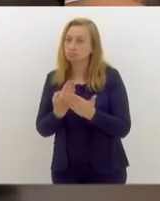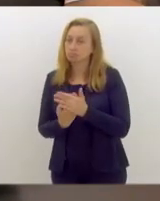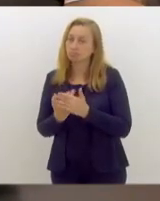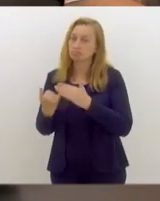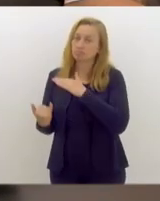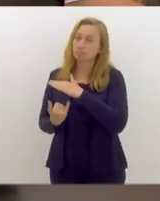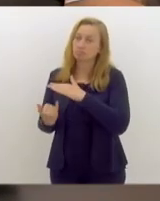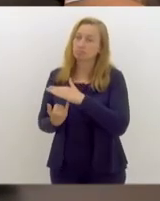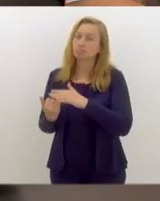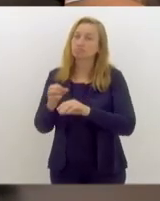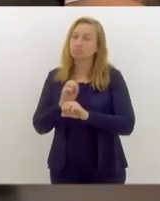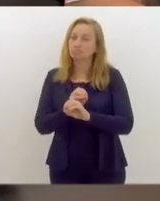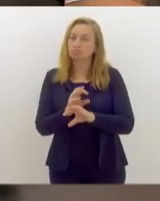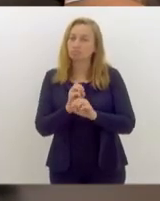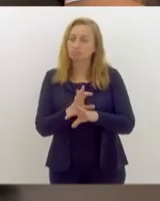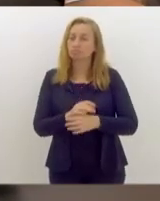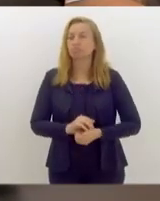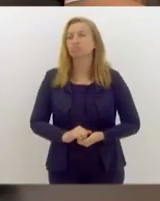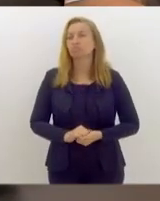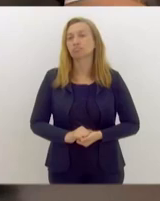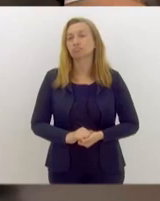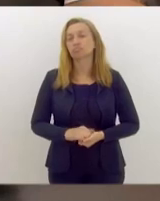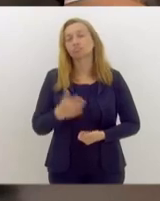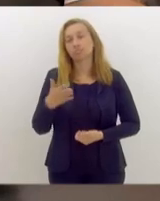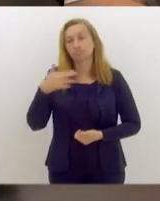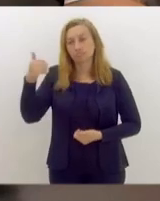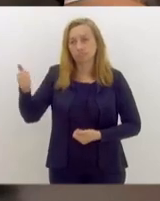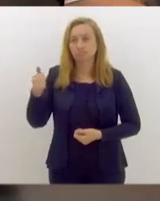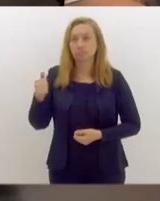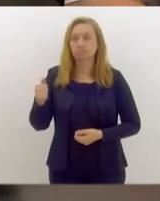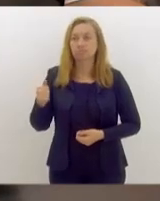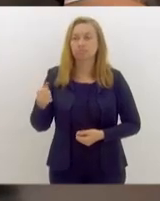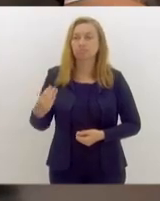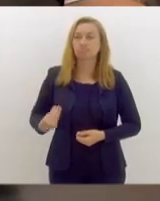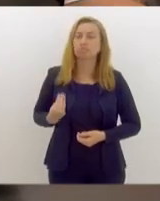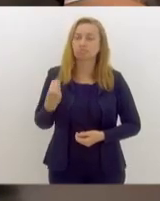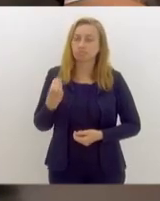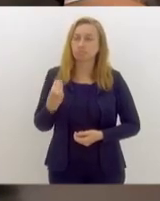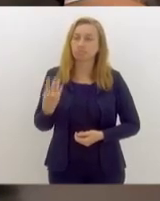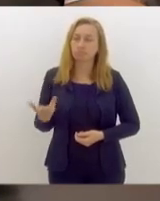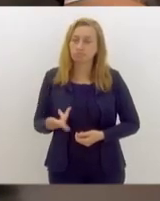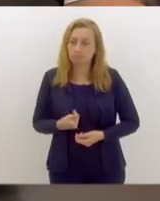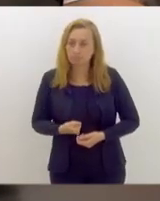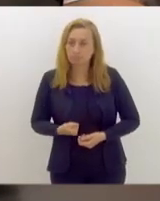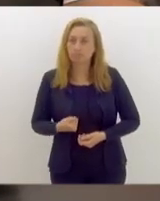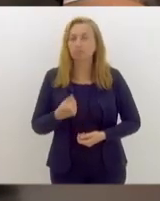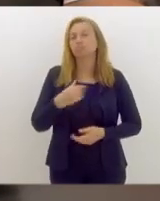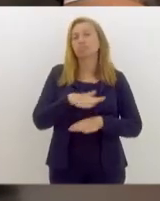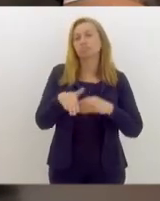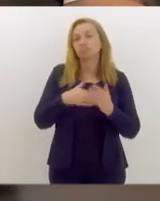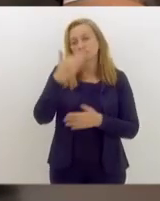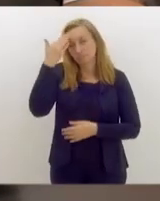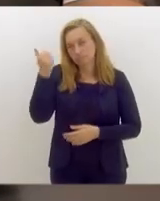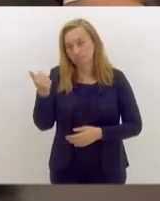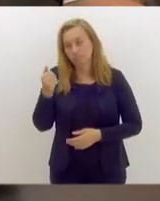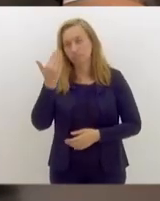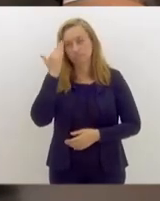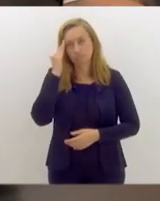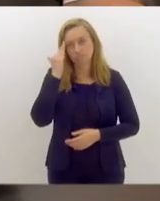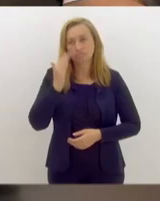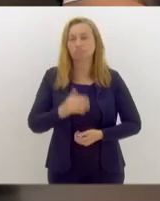instituições educacionais e de uma melhor perspectiva de vida, quando todo mundo já sabe, todo mundo entende